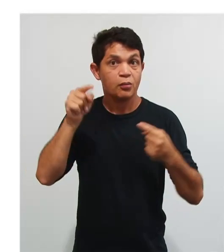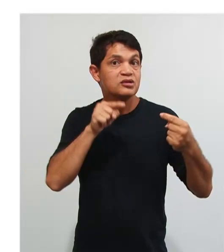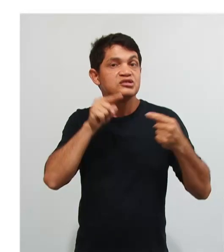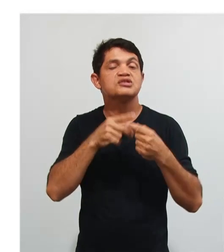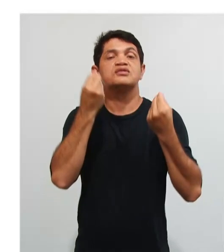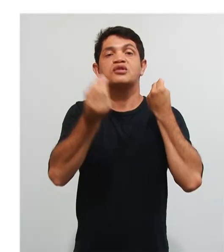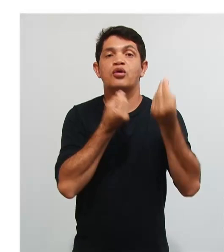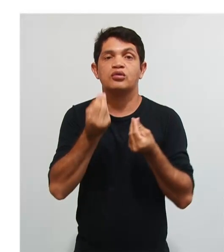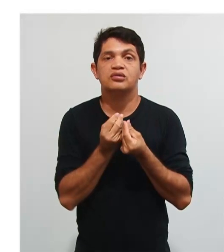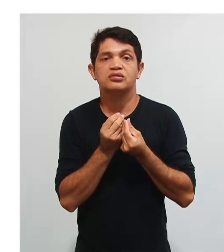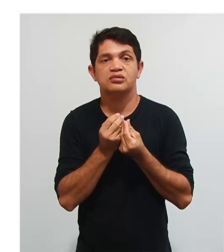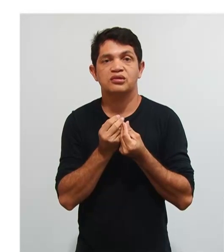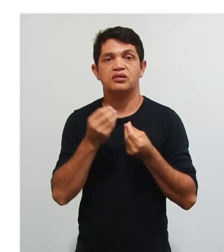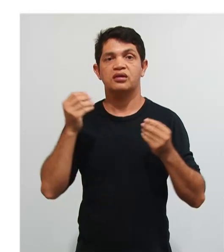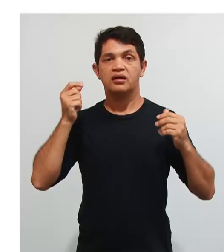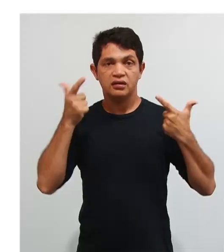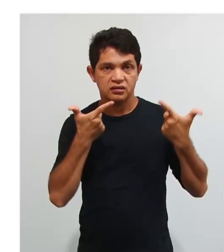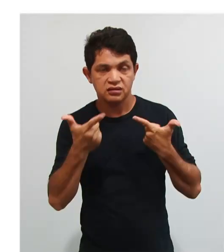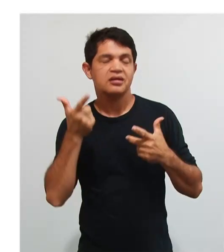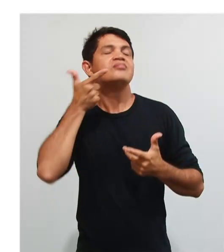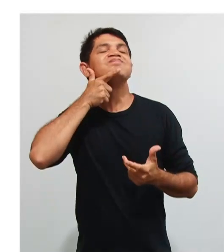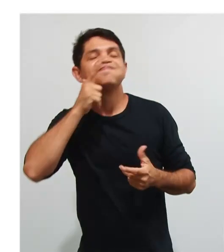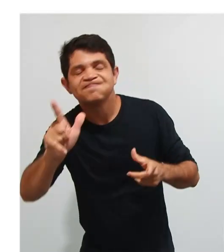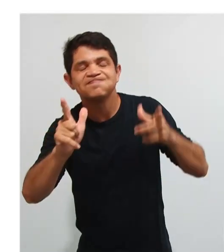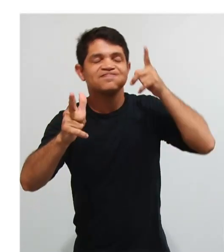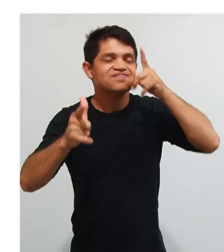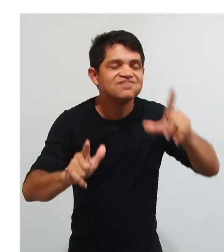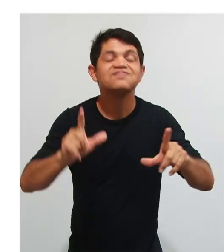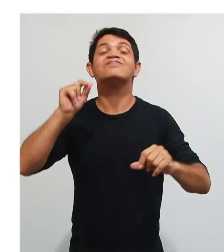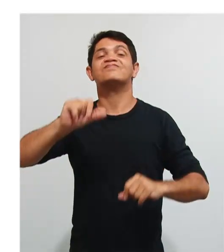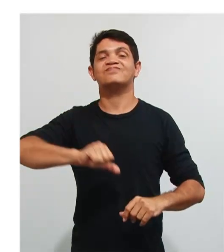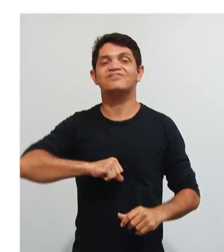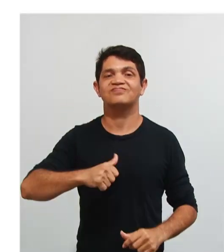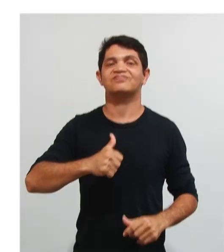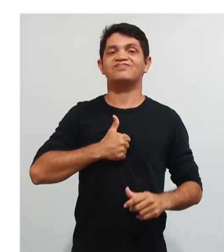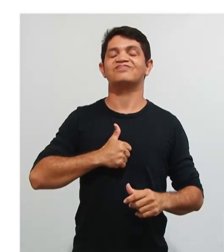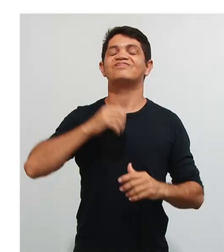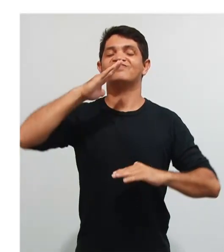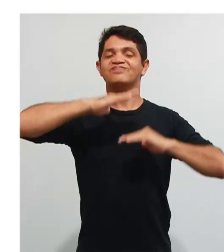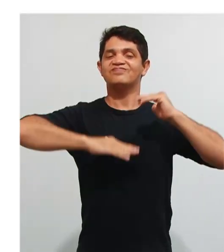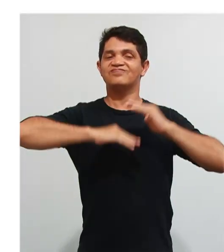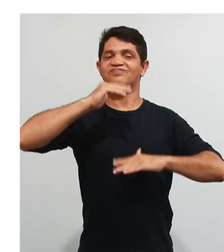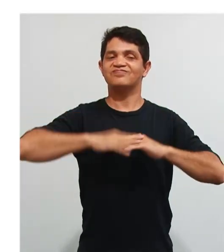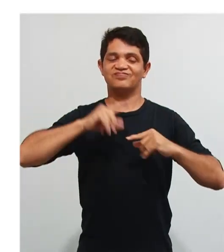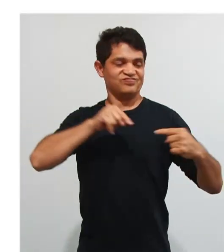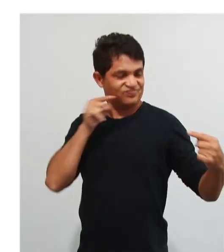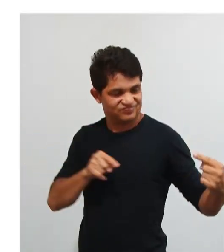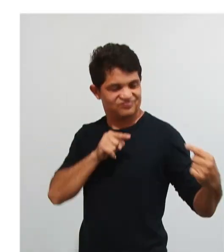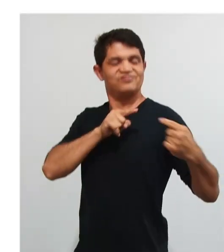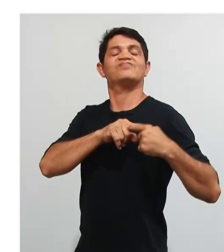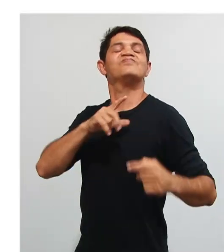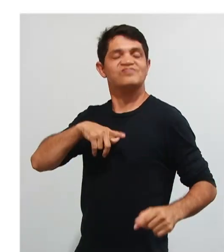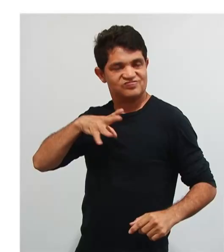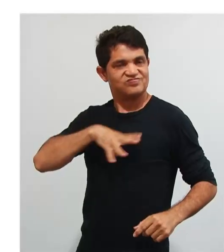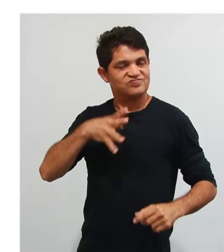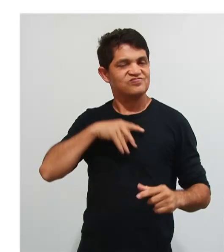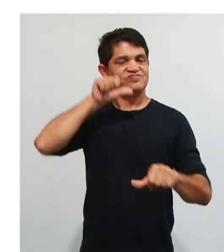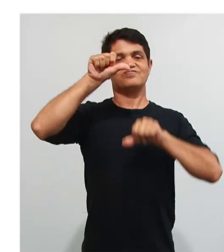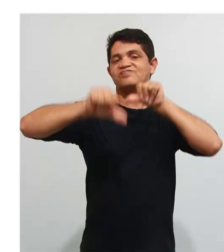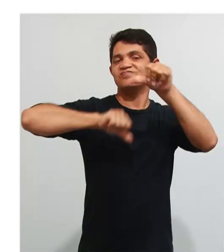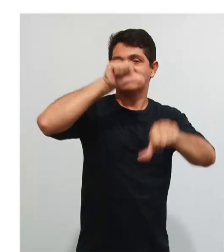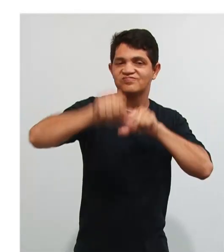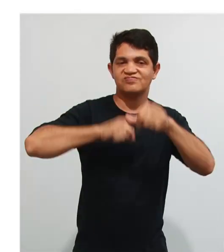objetivos tangíveis, eu consegui exemplificar o meu objetivo e